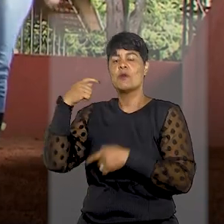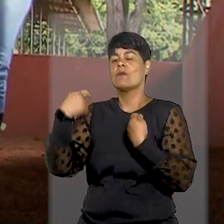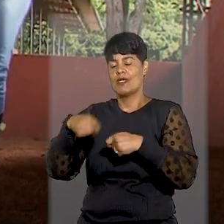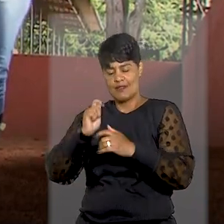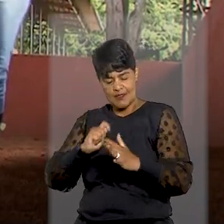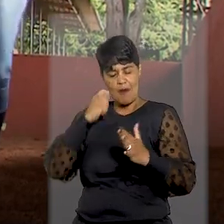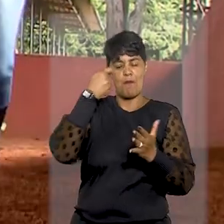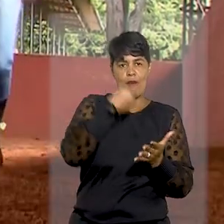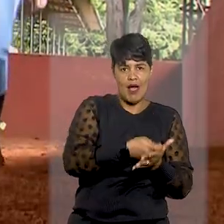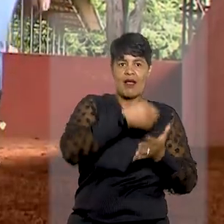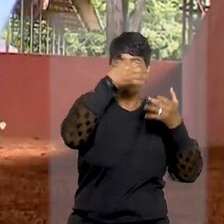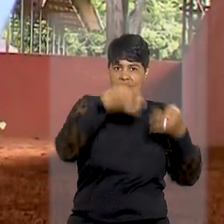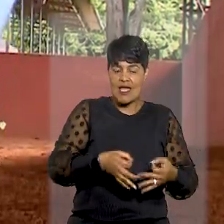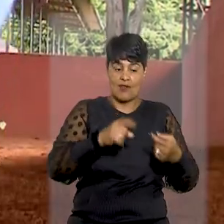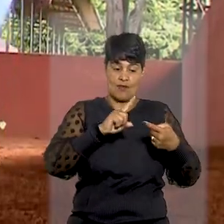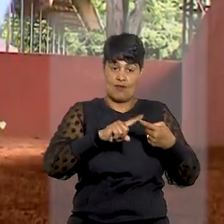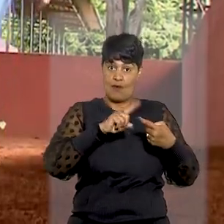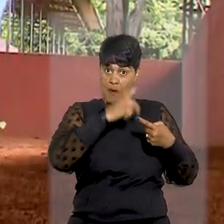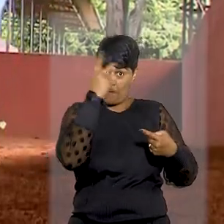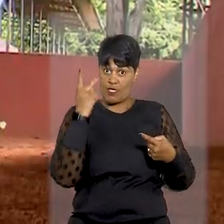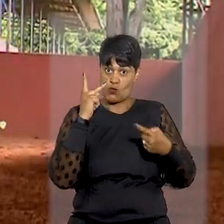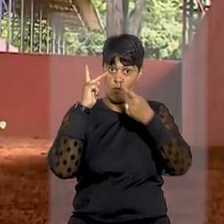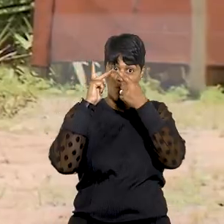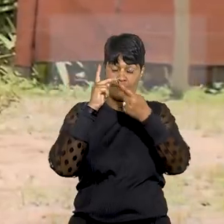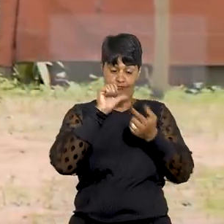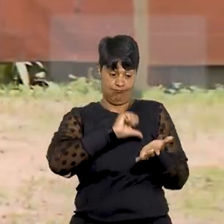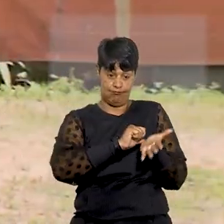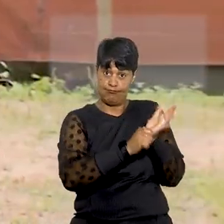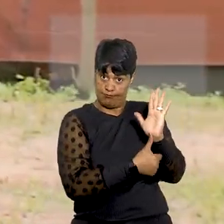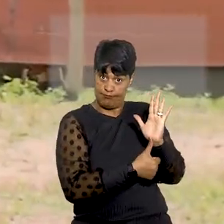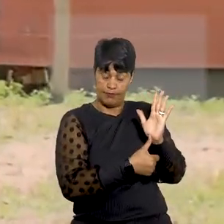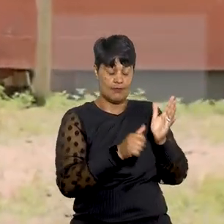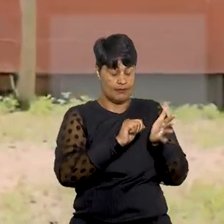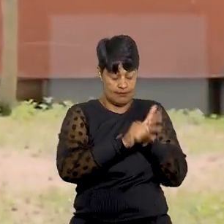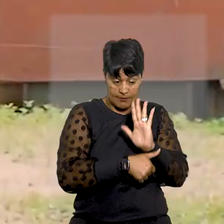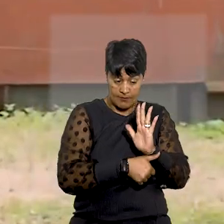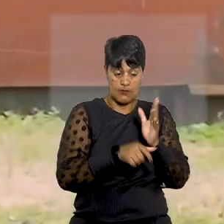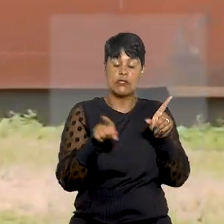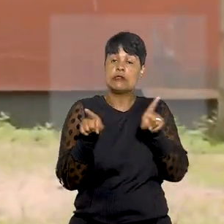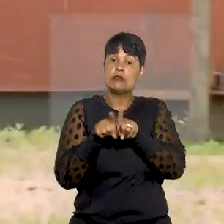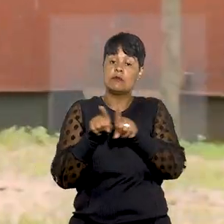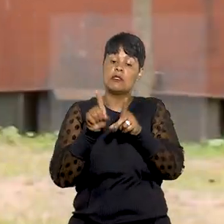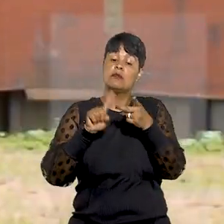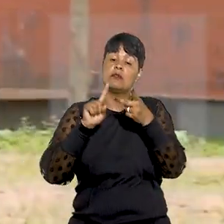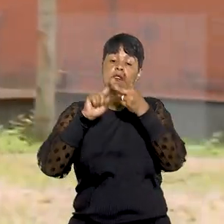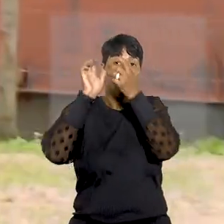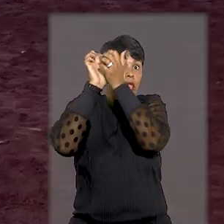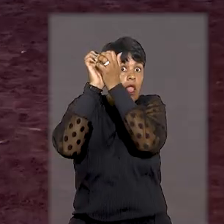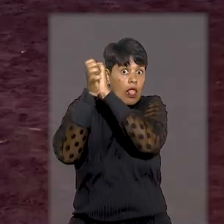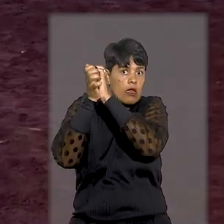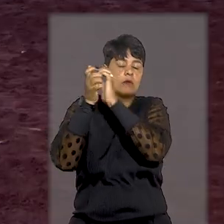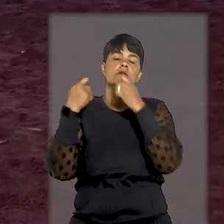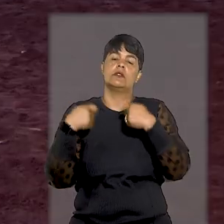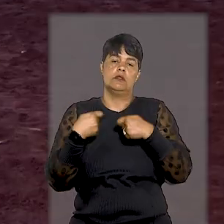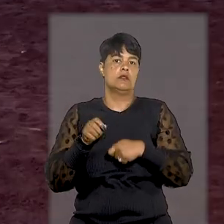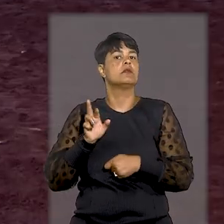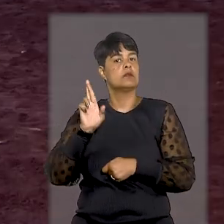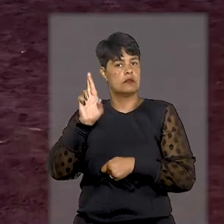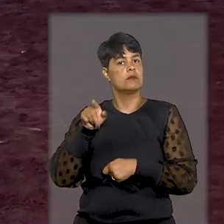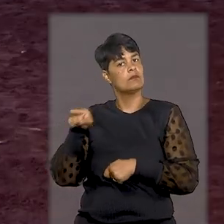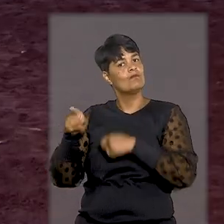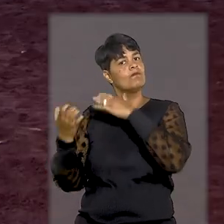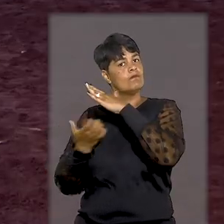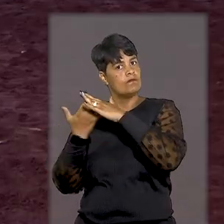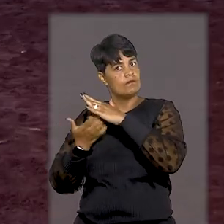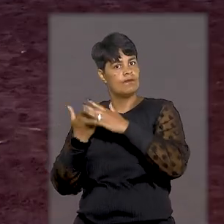prescritas tanto para beneficiário com síndrome de down quanto para beneficiário com paralisia cerebral com base nesse